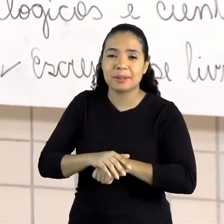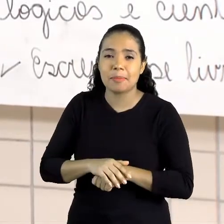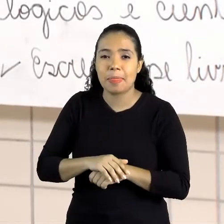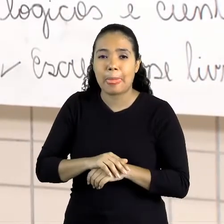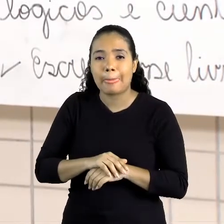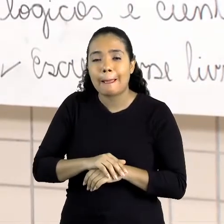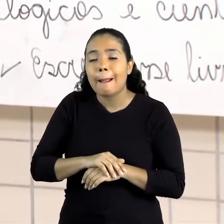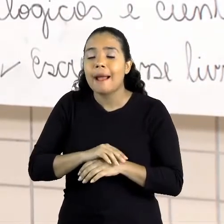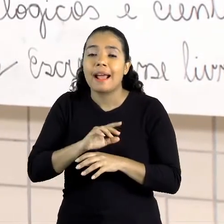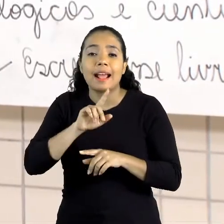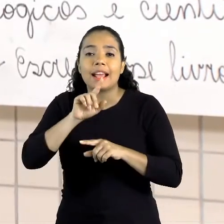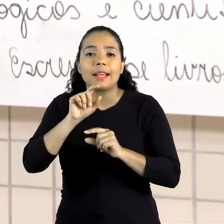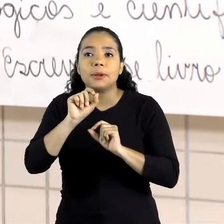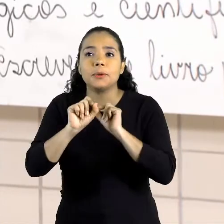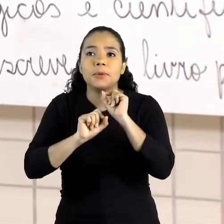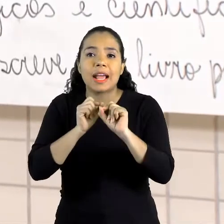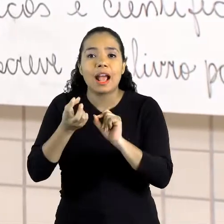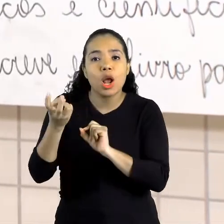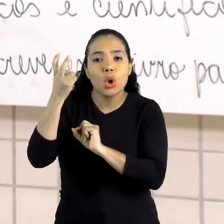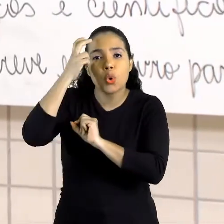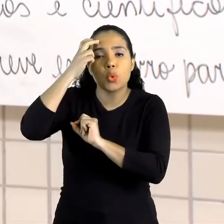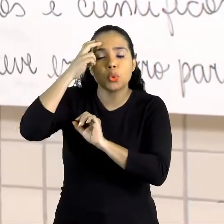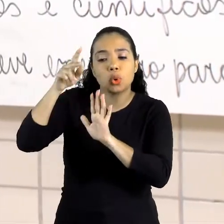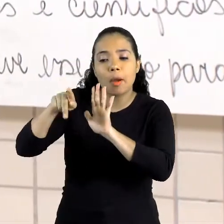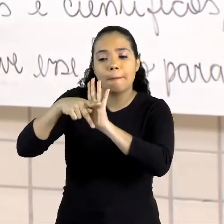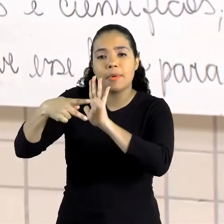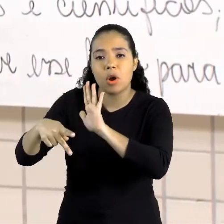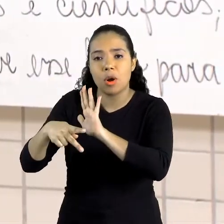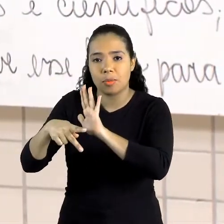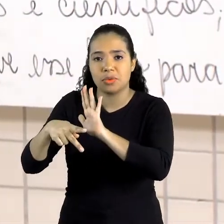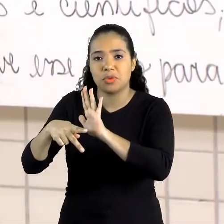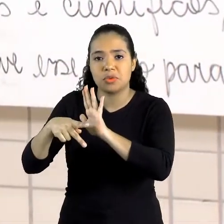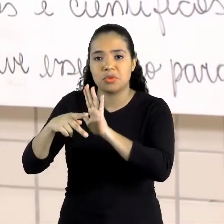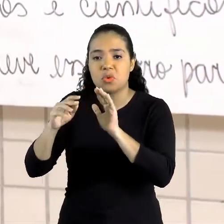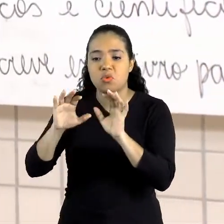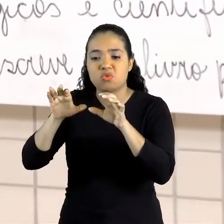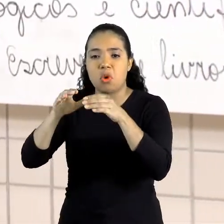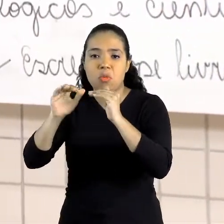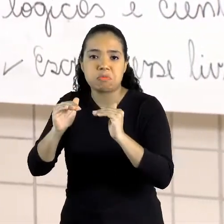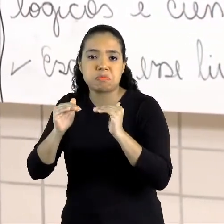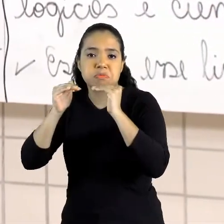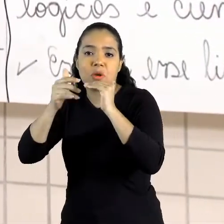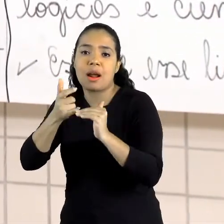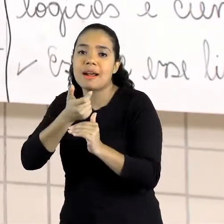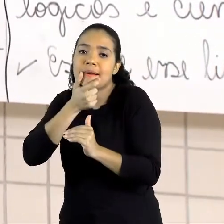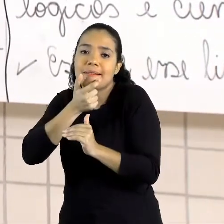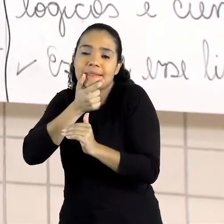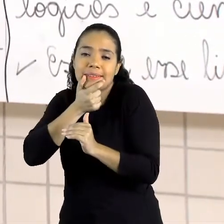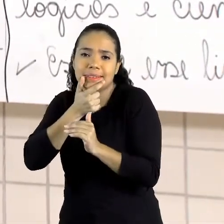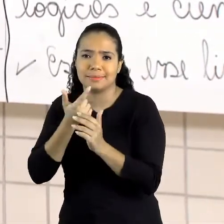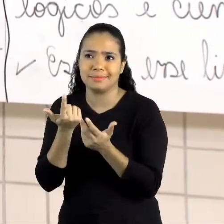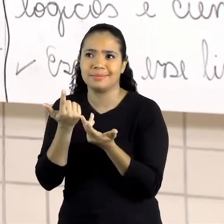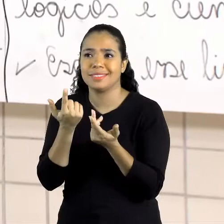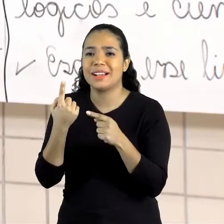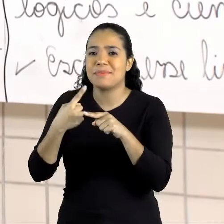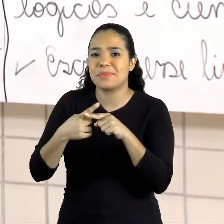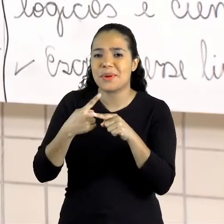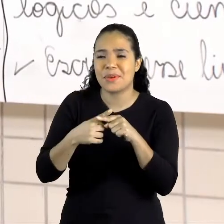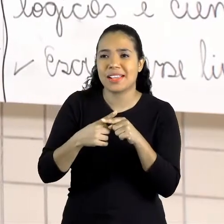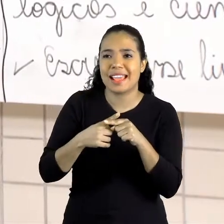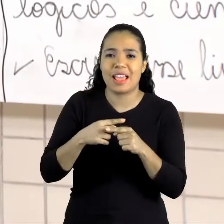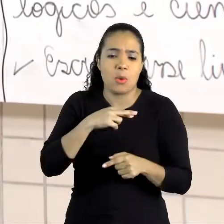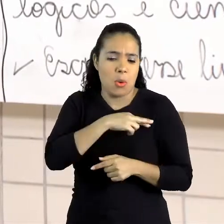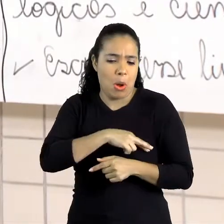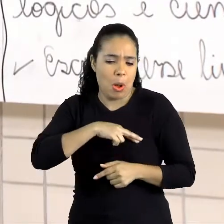da aristocracia inglesa. O autor Júlio Verne é francês. Por que ele fez um romance,